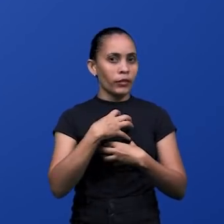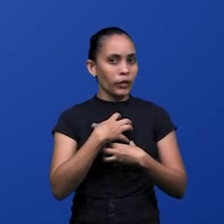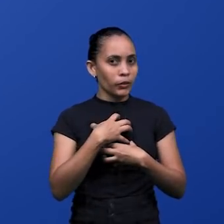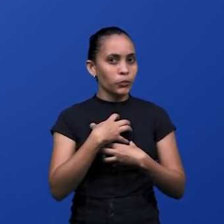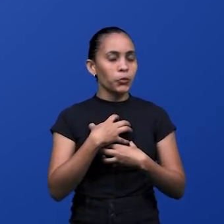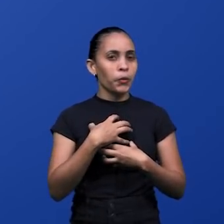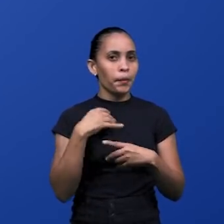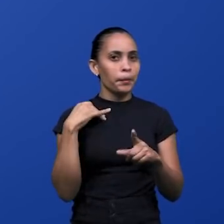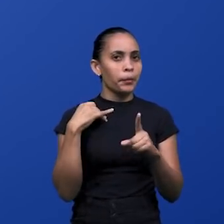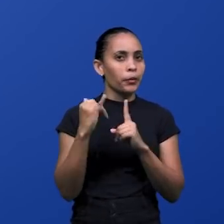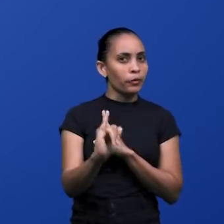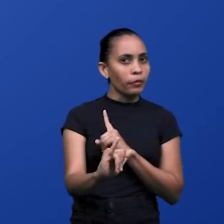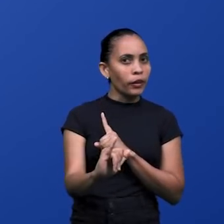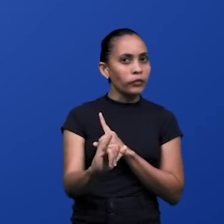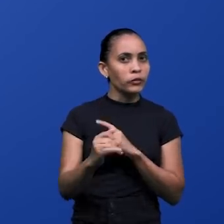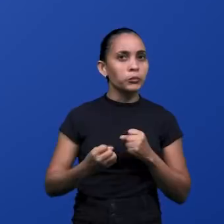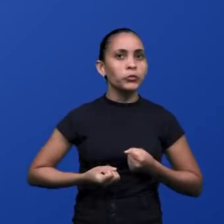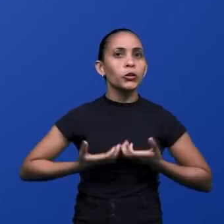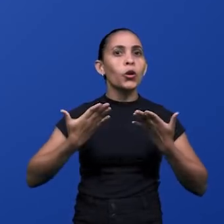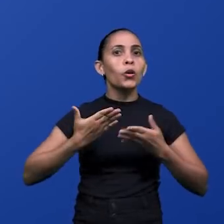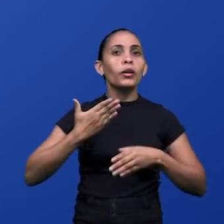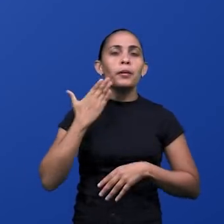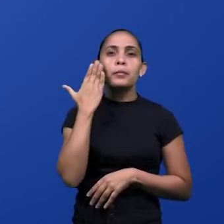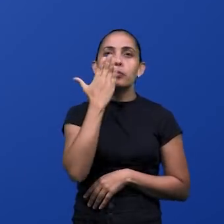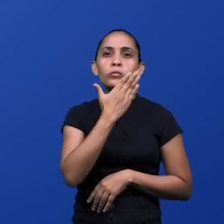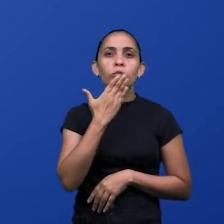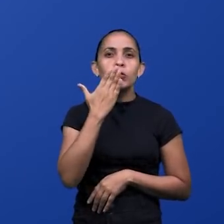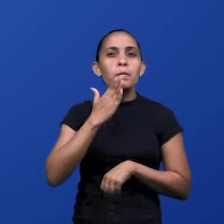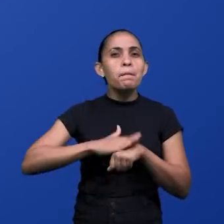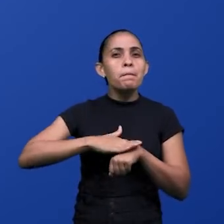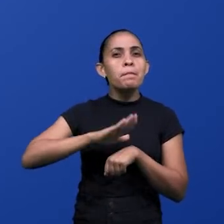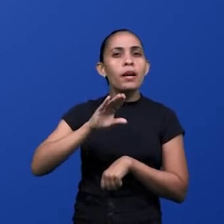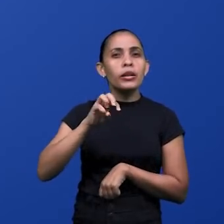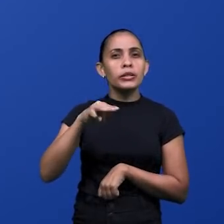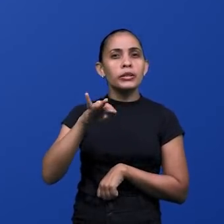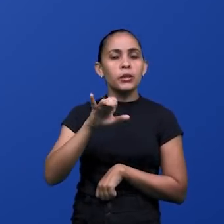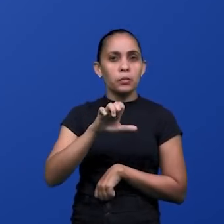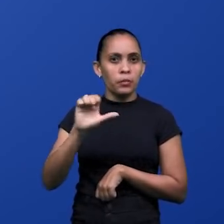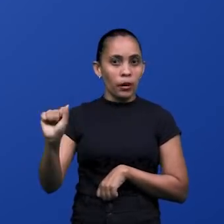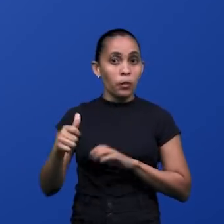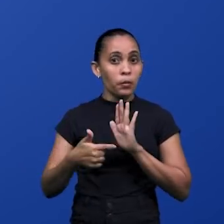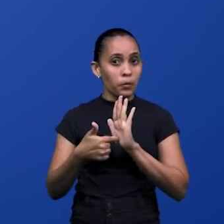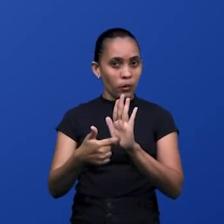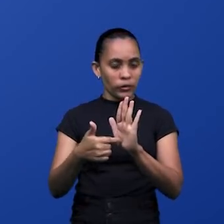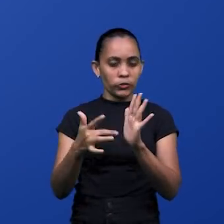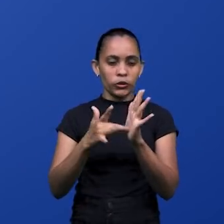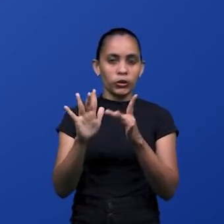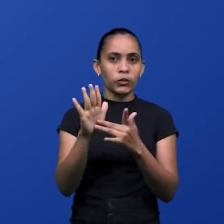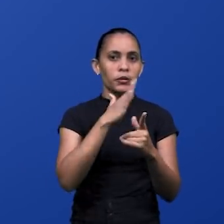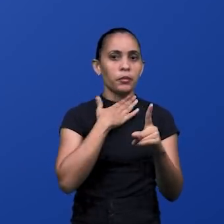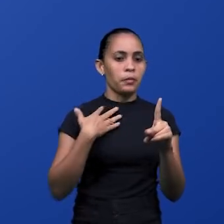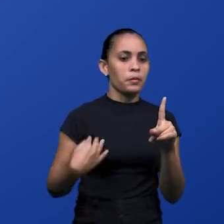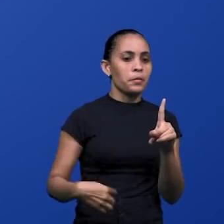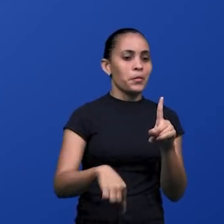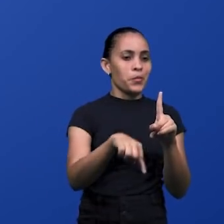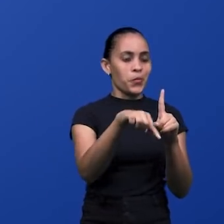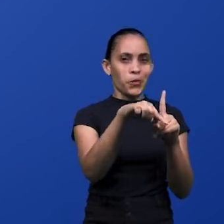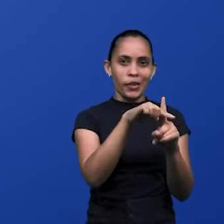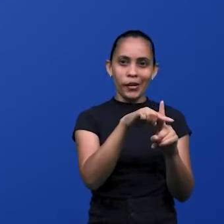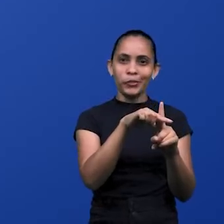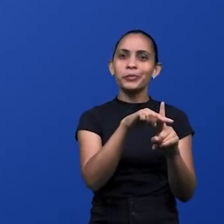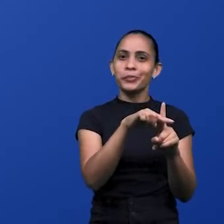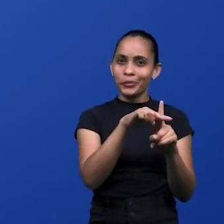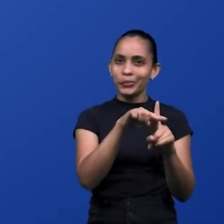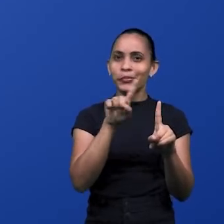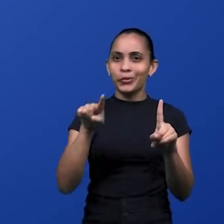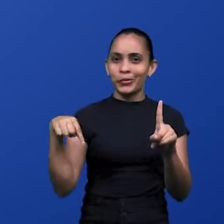sentido profético na expressão que é mais doce do que o mel, fala da morte do Senhor Jesus, que trouxe a